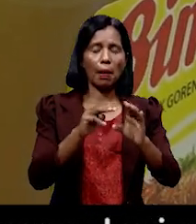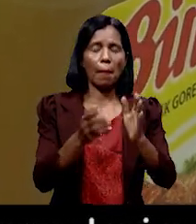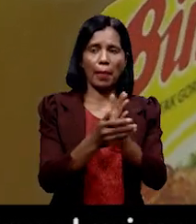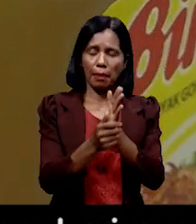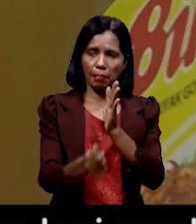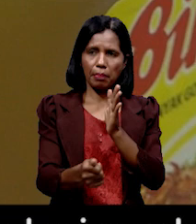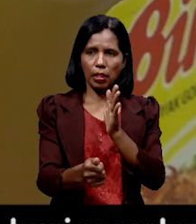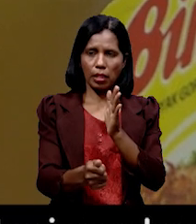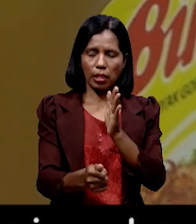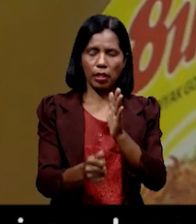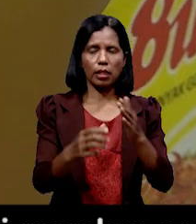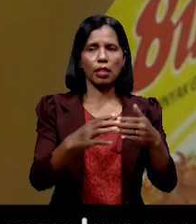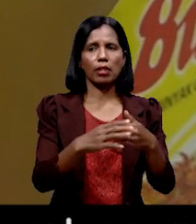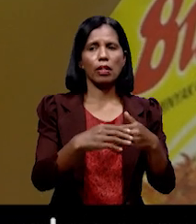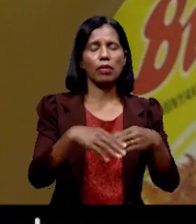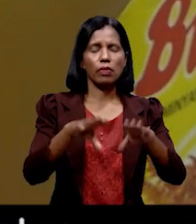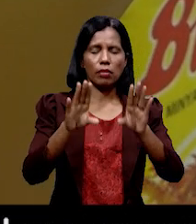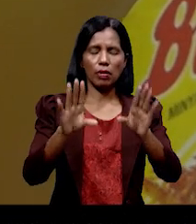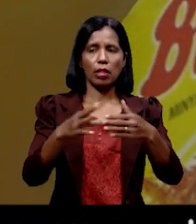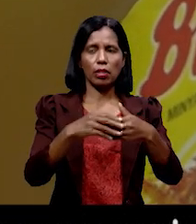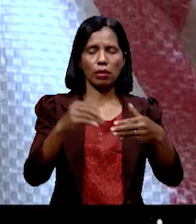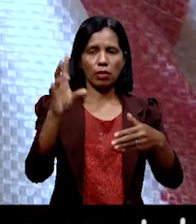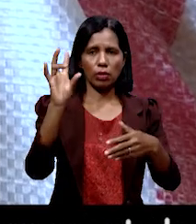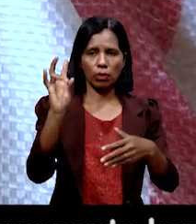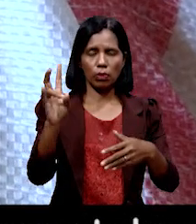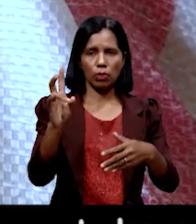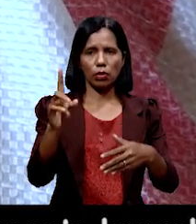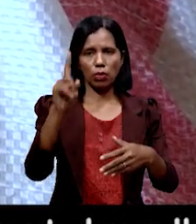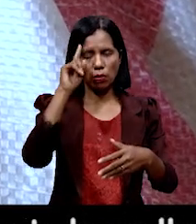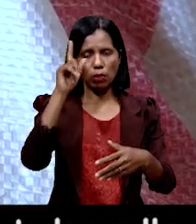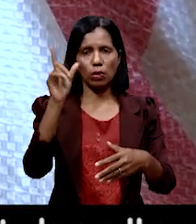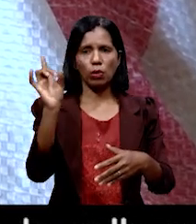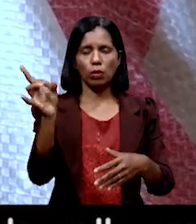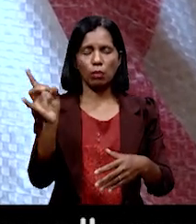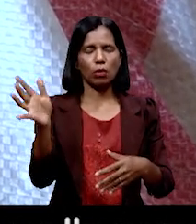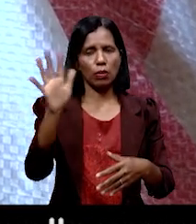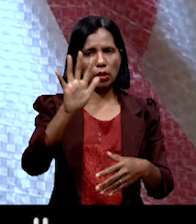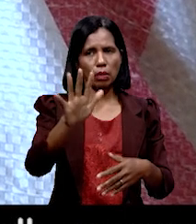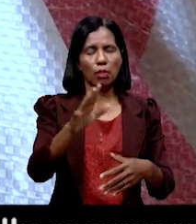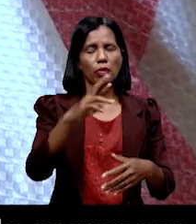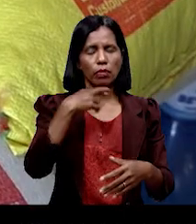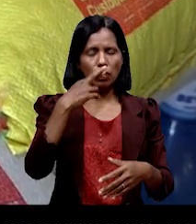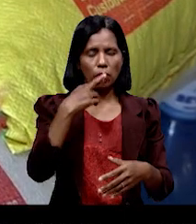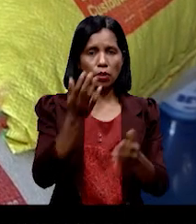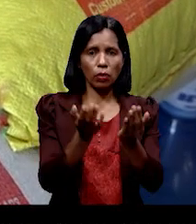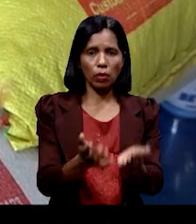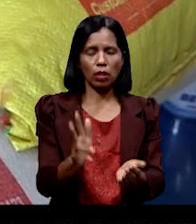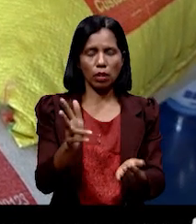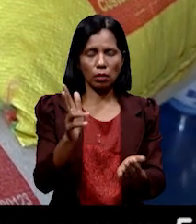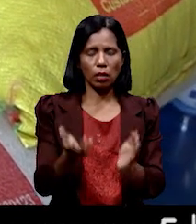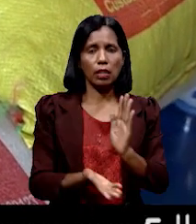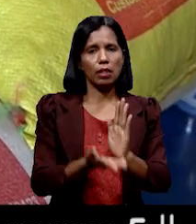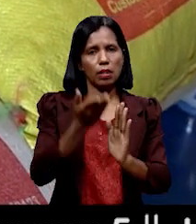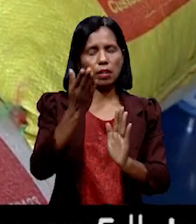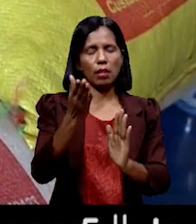bimoli, saeba dólar hito centavos hito nulo resin lima, fosso quilograma tolo nulo, saeba dólar sanulo resin